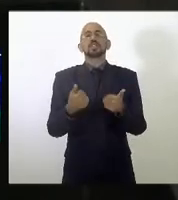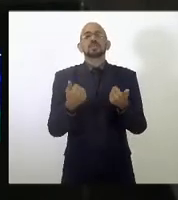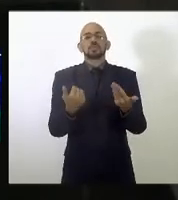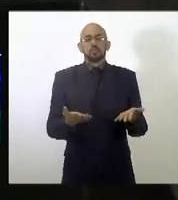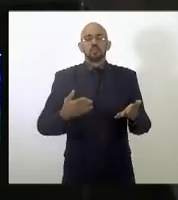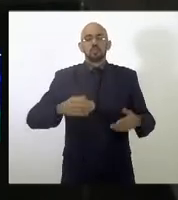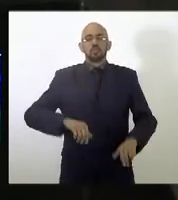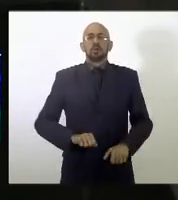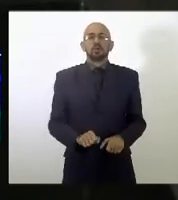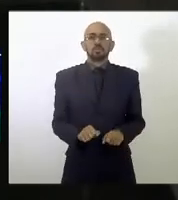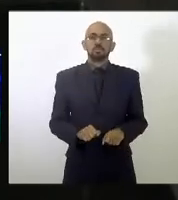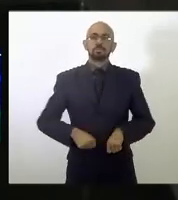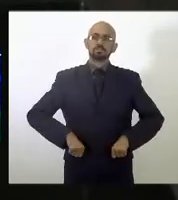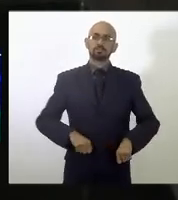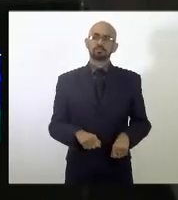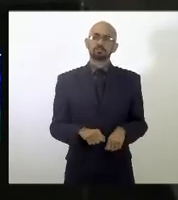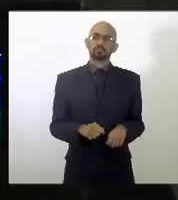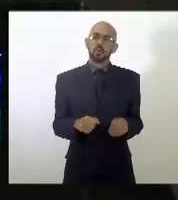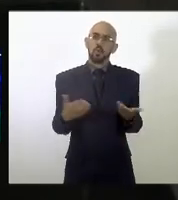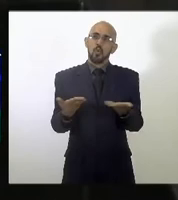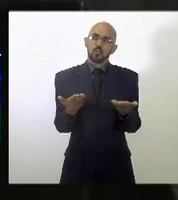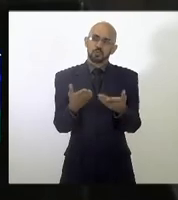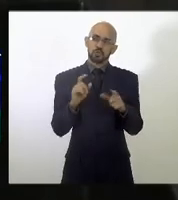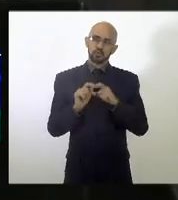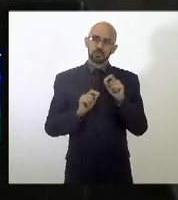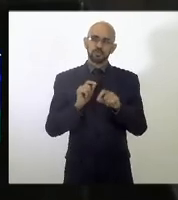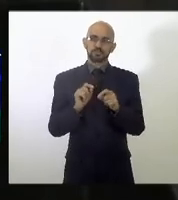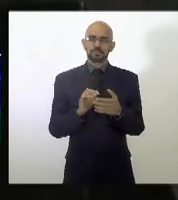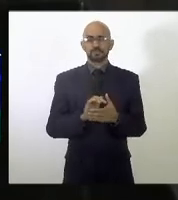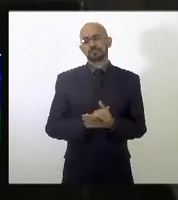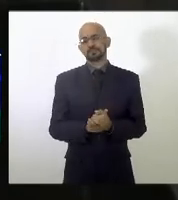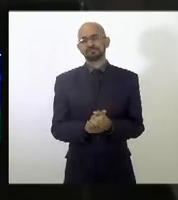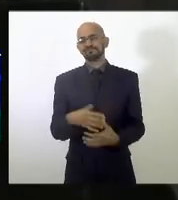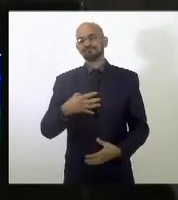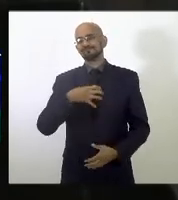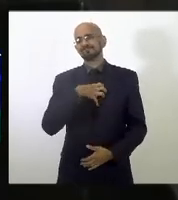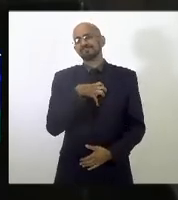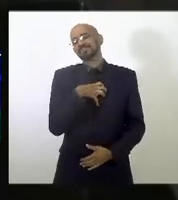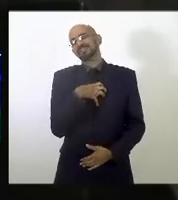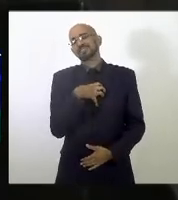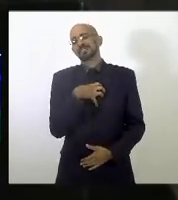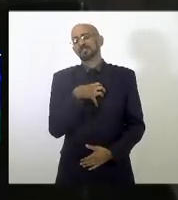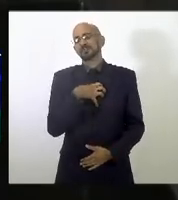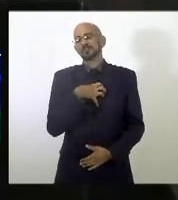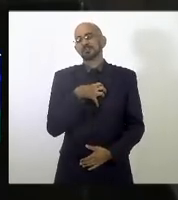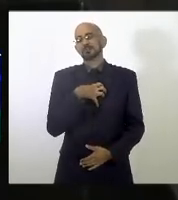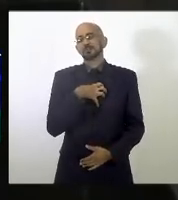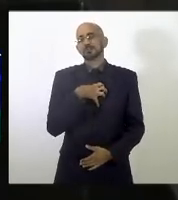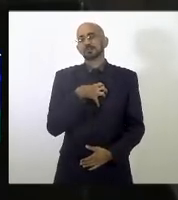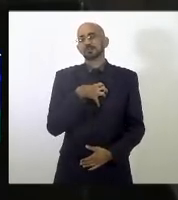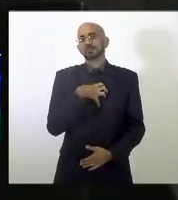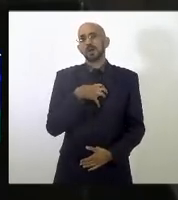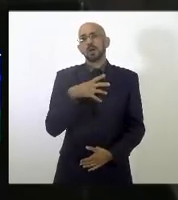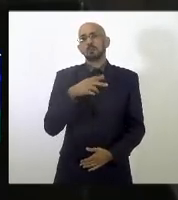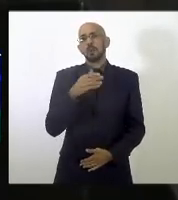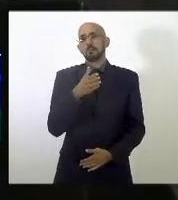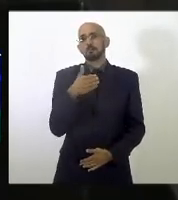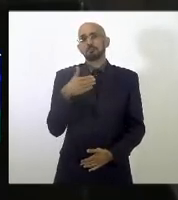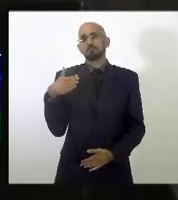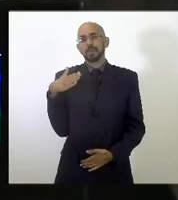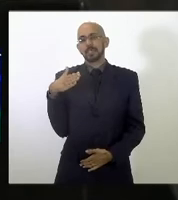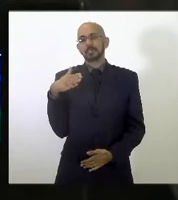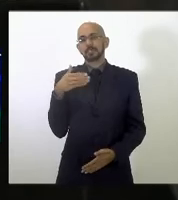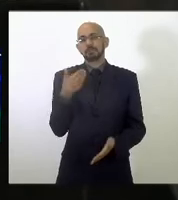eu hoje me sinto um peixe fora d'água, senhor